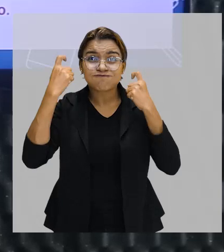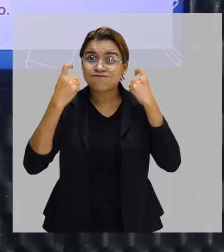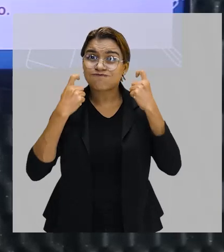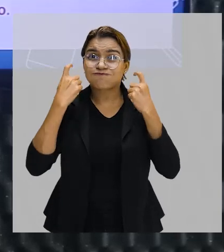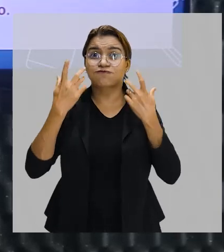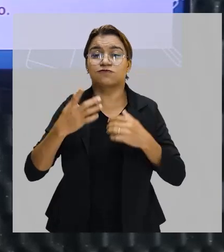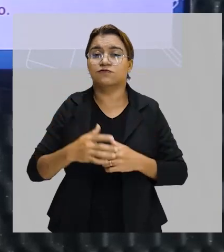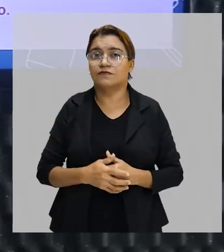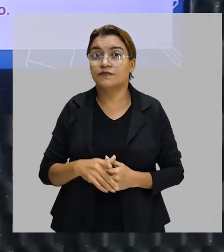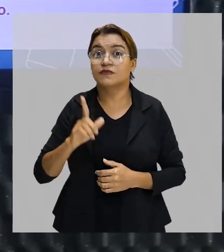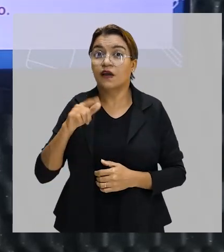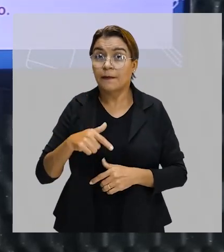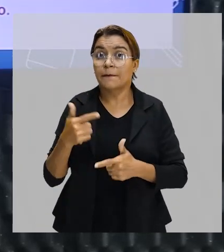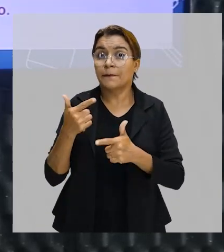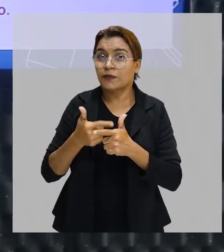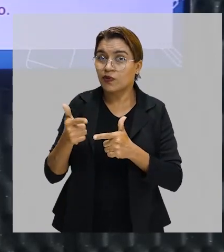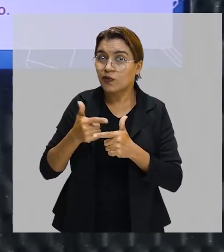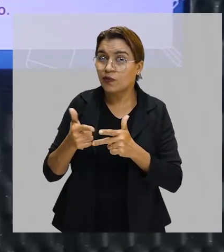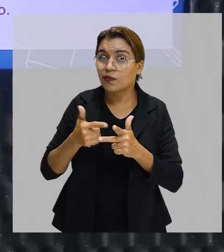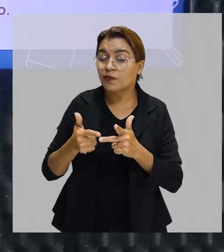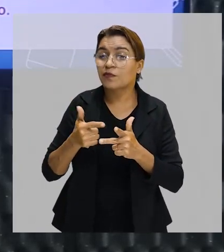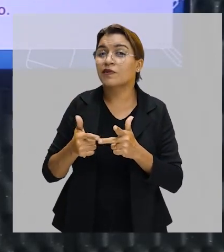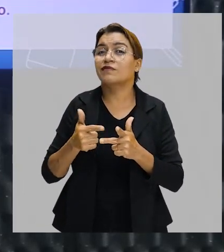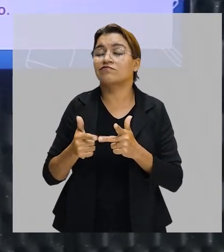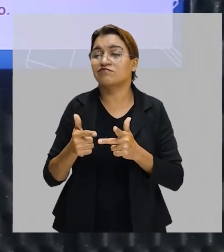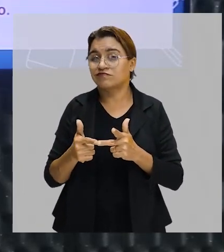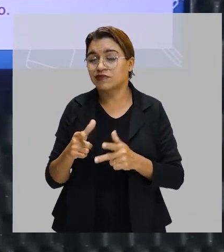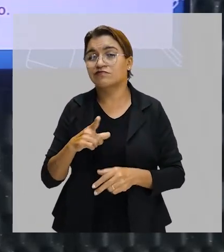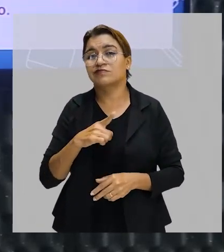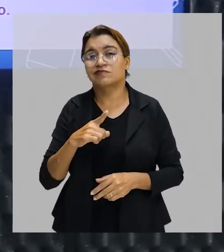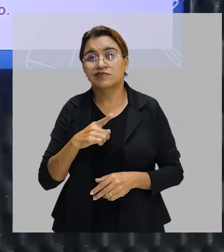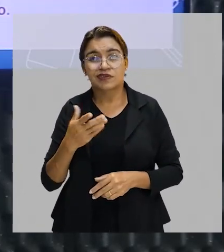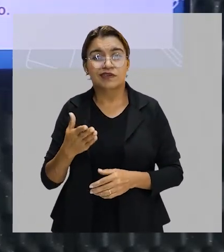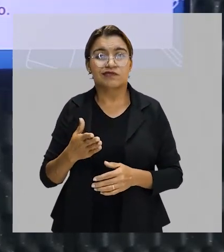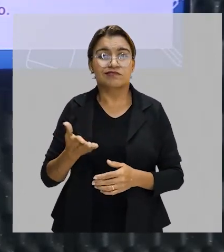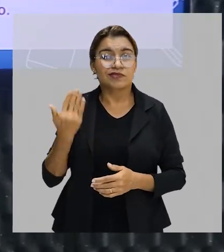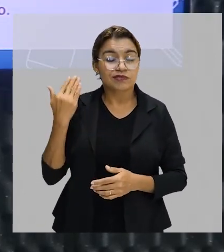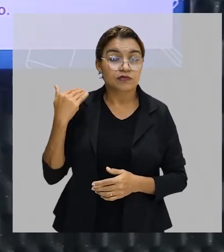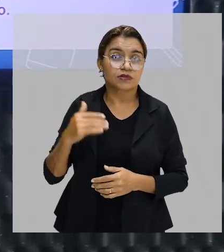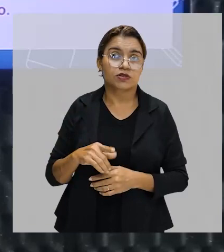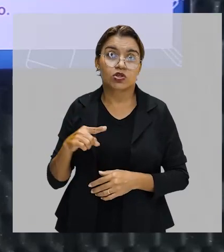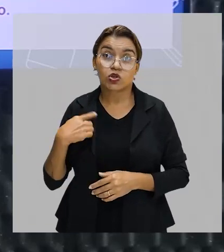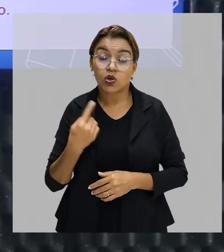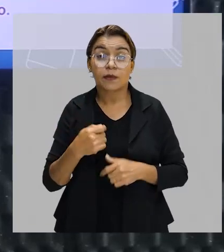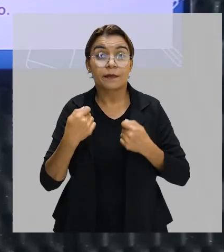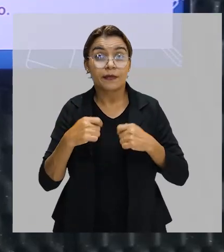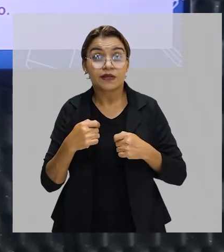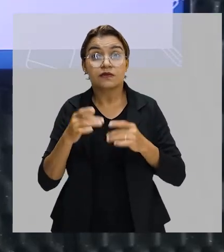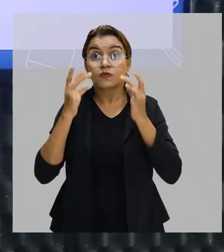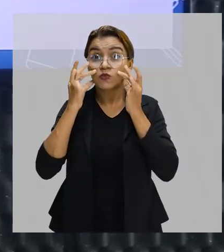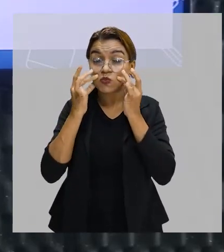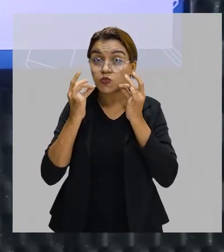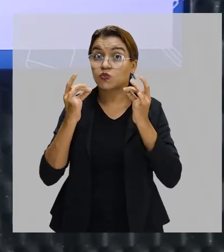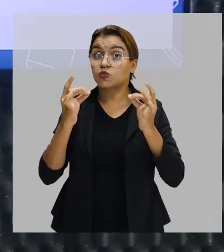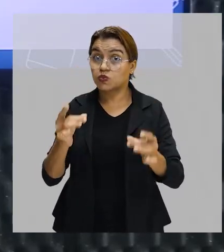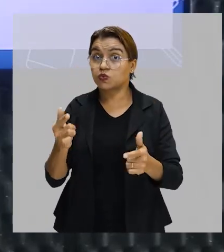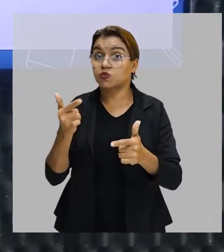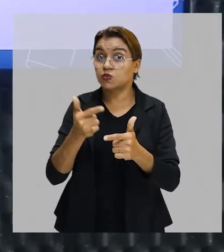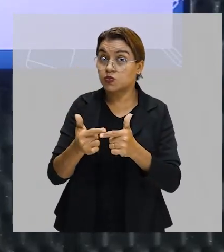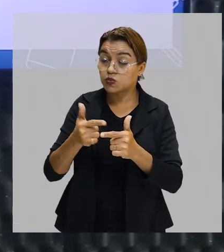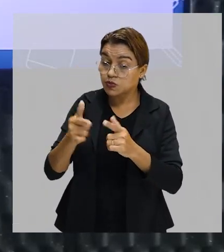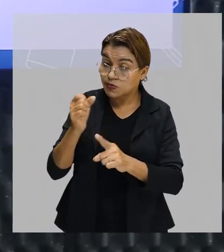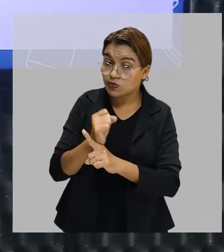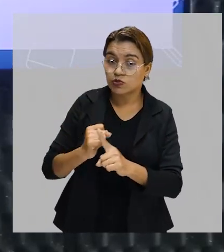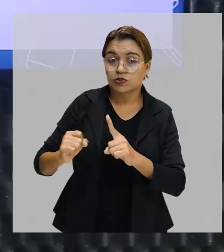hora, enfim, são problemas que existem. Nós não podemos fechar os olhos para os problemas